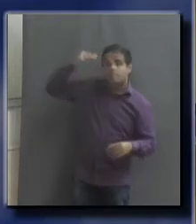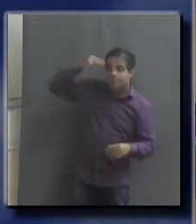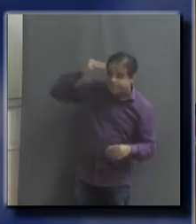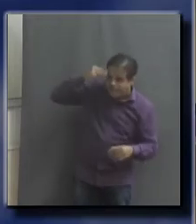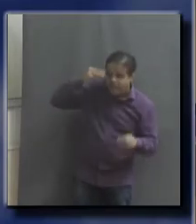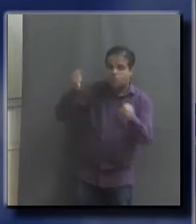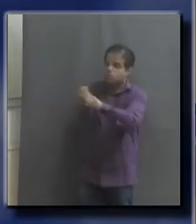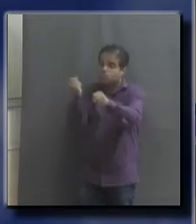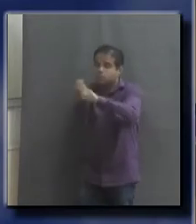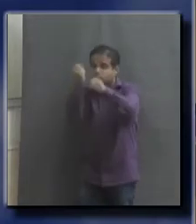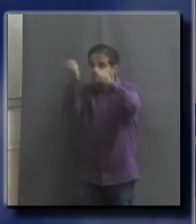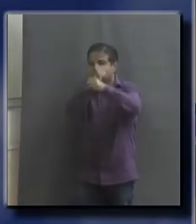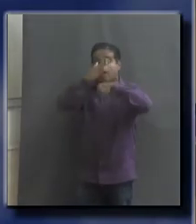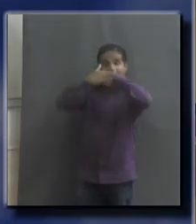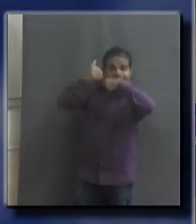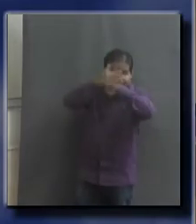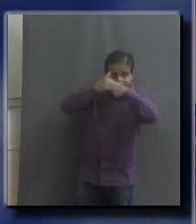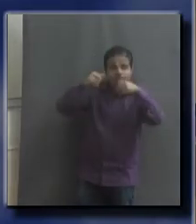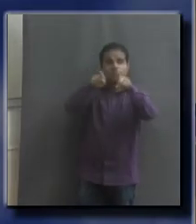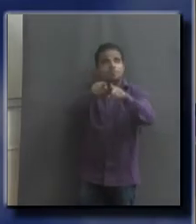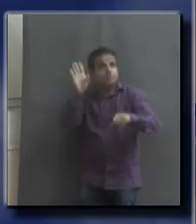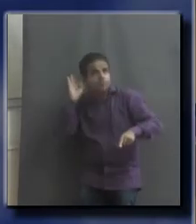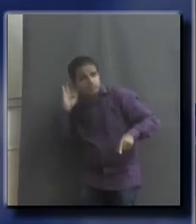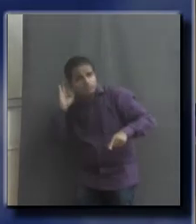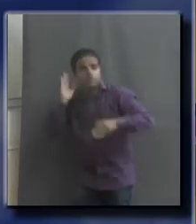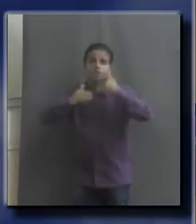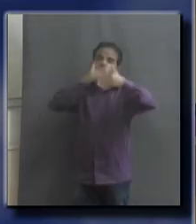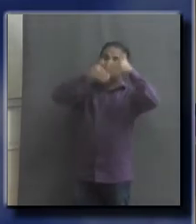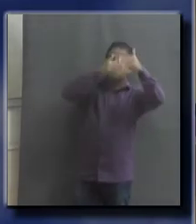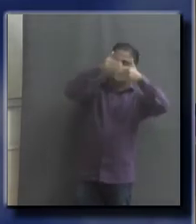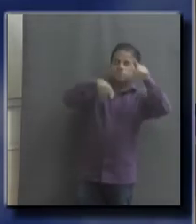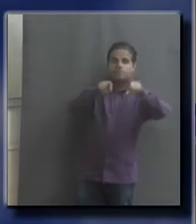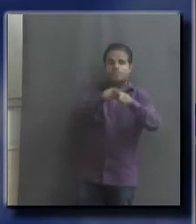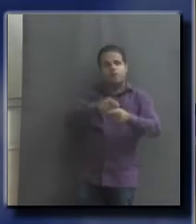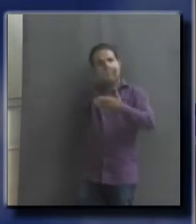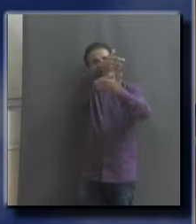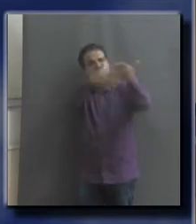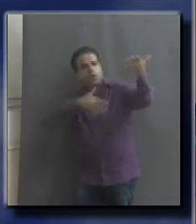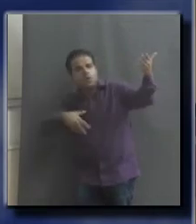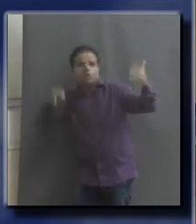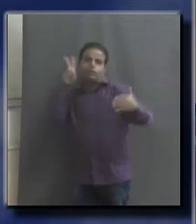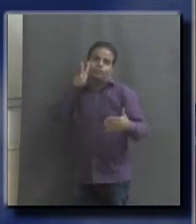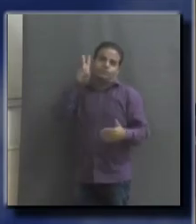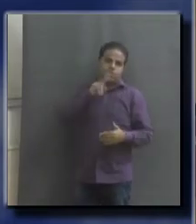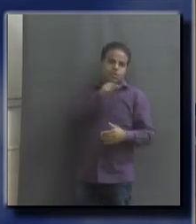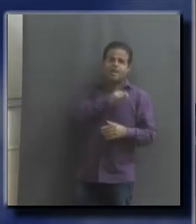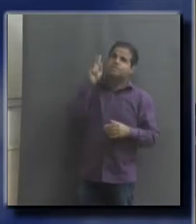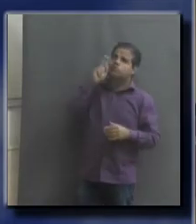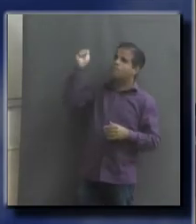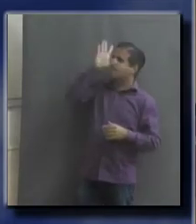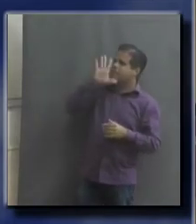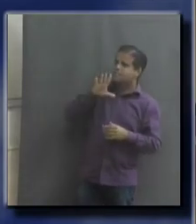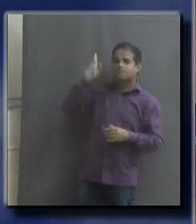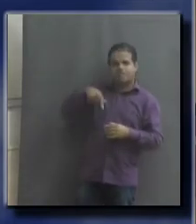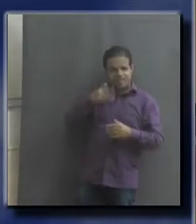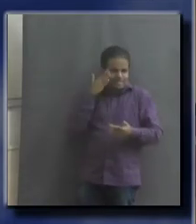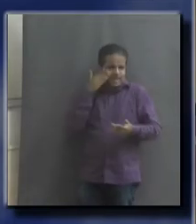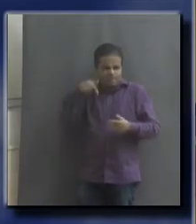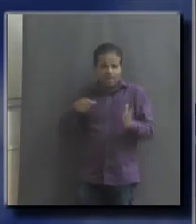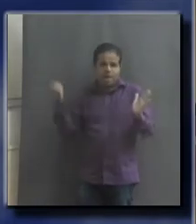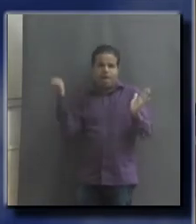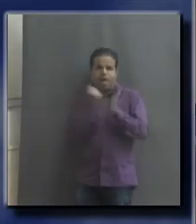como construção, afeto, escuta e processo de história. Essa é a história de um Brasil que é marcado pela escravidão,